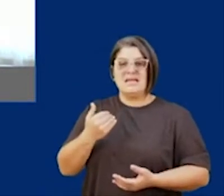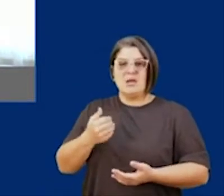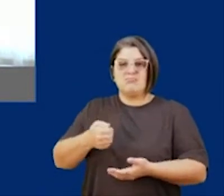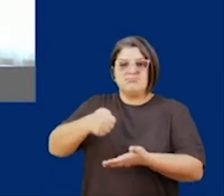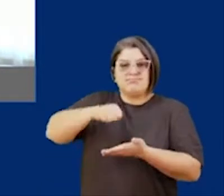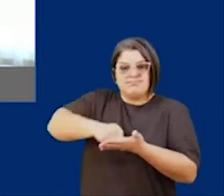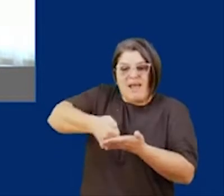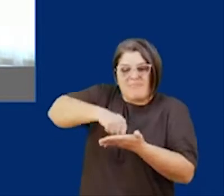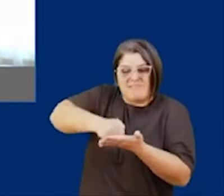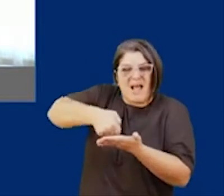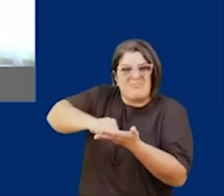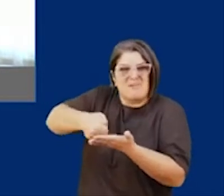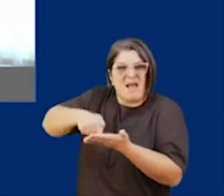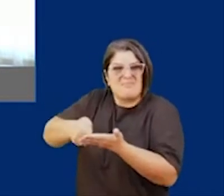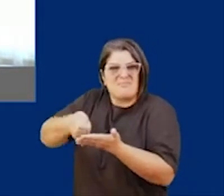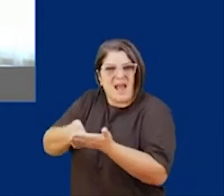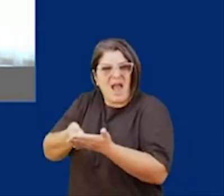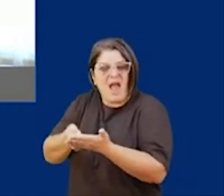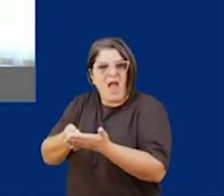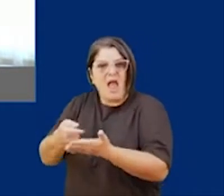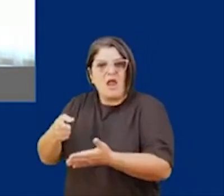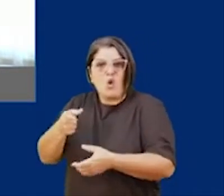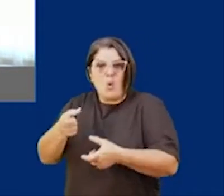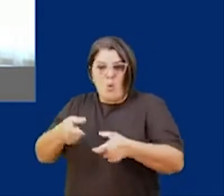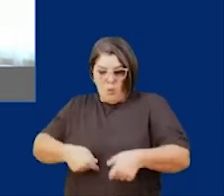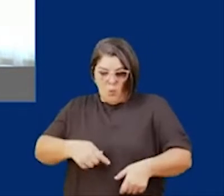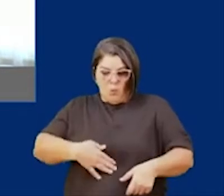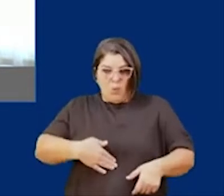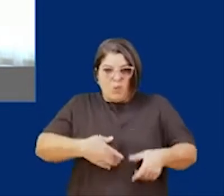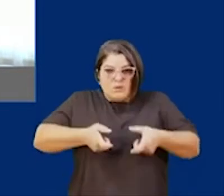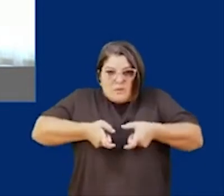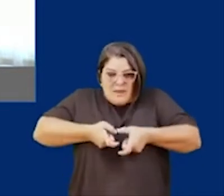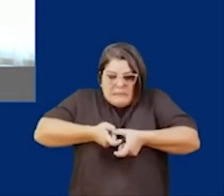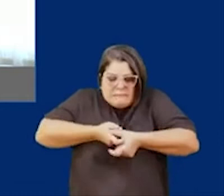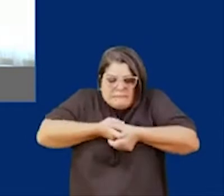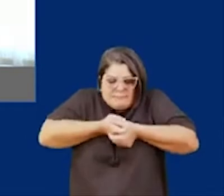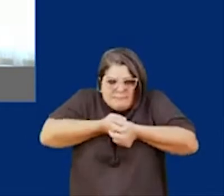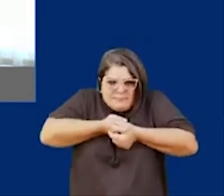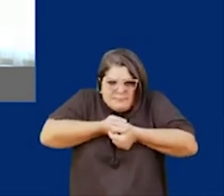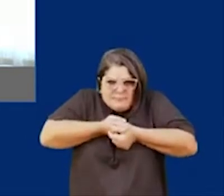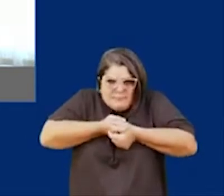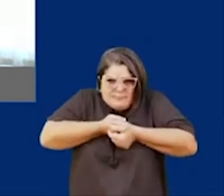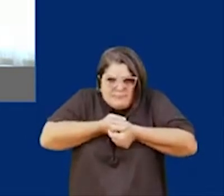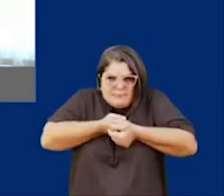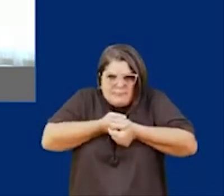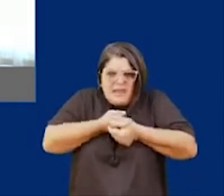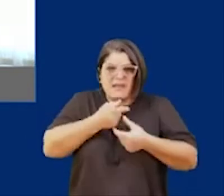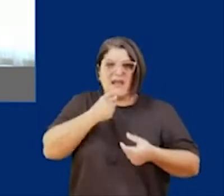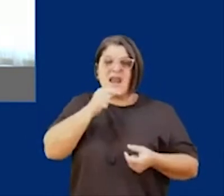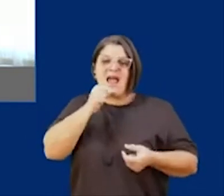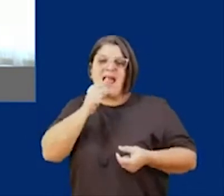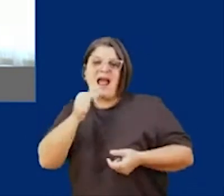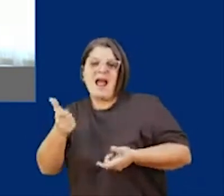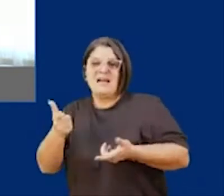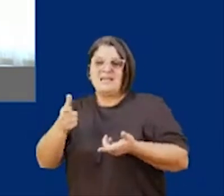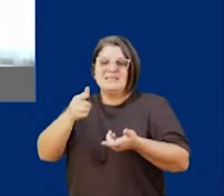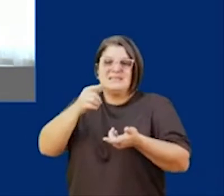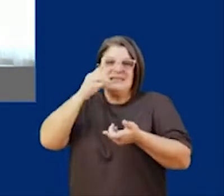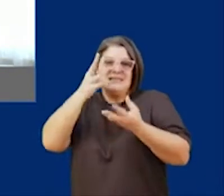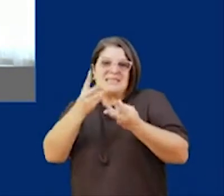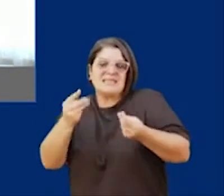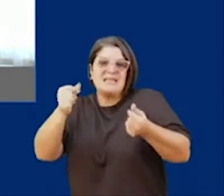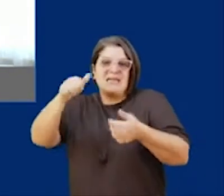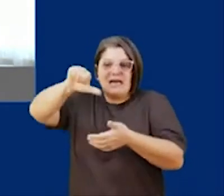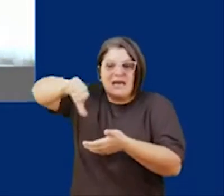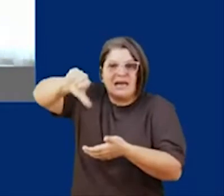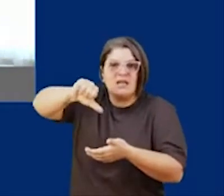Por quê? Porque o estômago da criança é pequenininho. Se a gente oferece uma coisa muito líquida, a quantidade de nutrientes naquele volume é menor. Se a